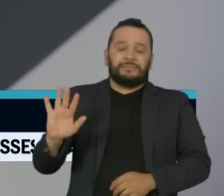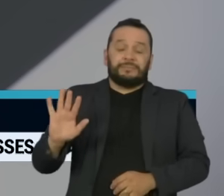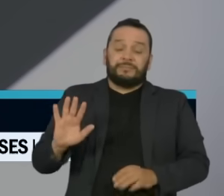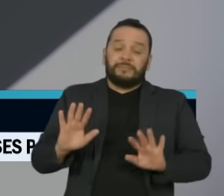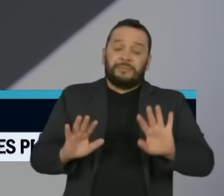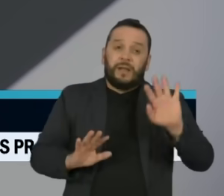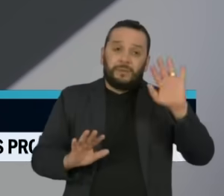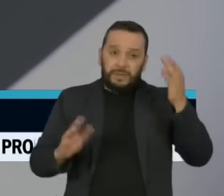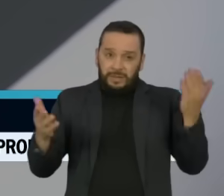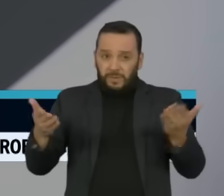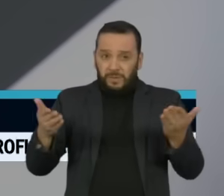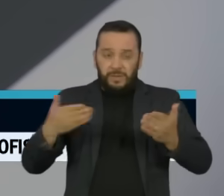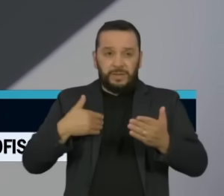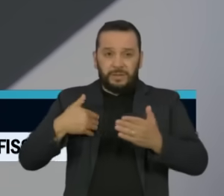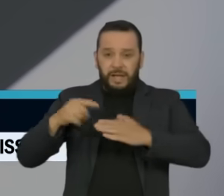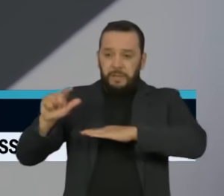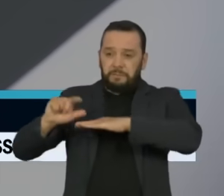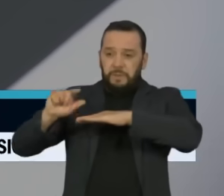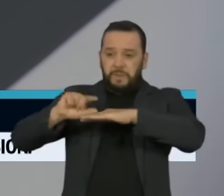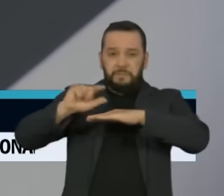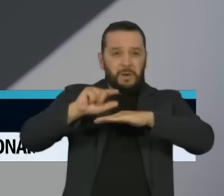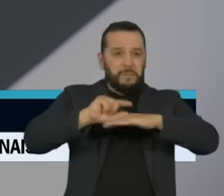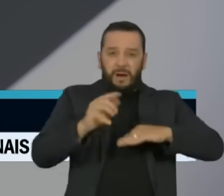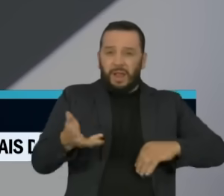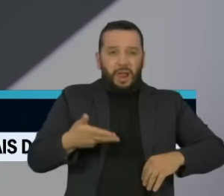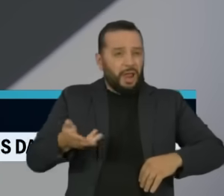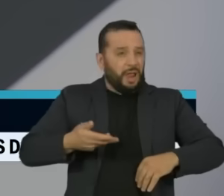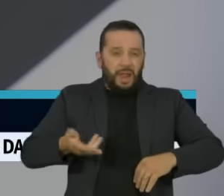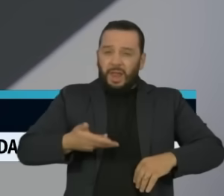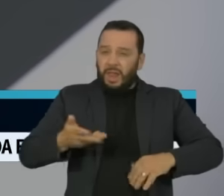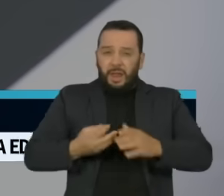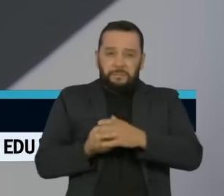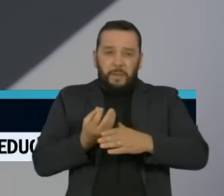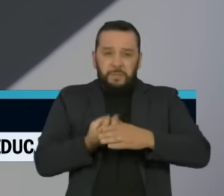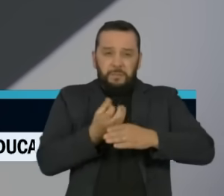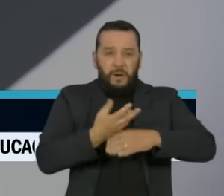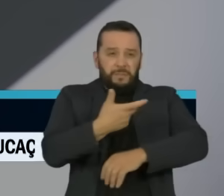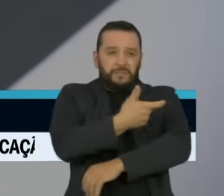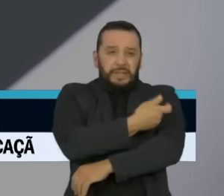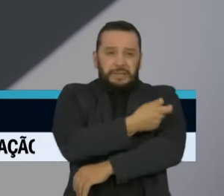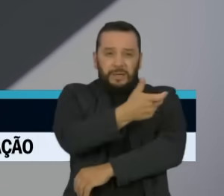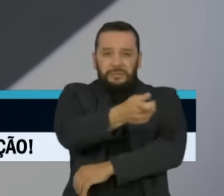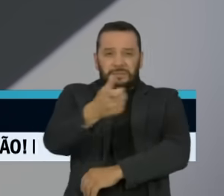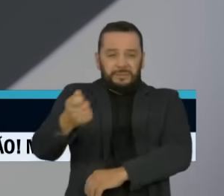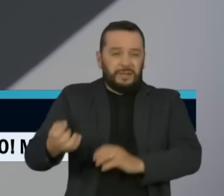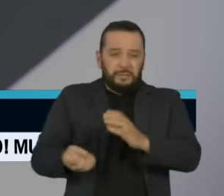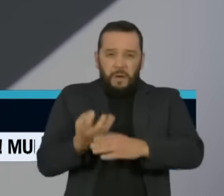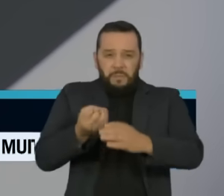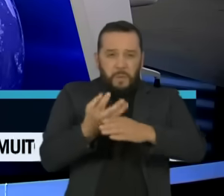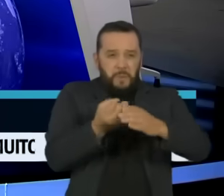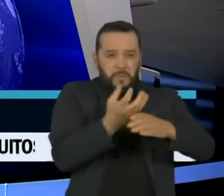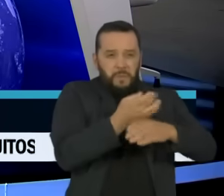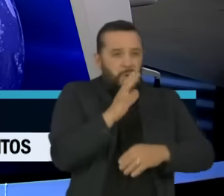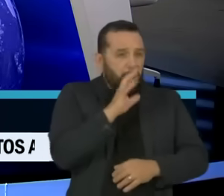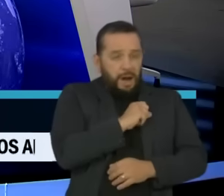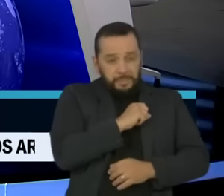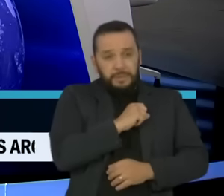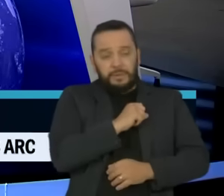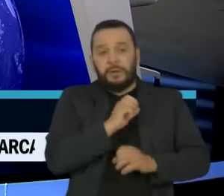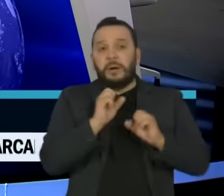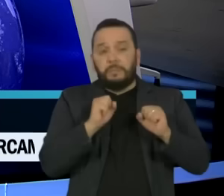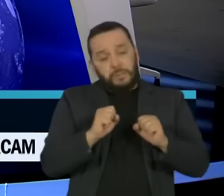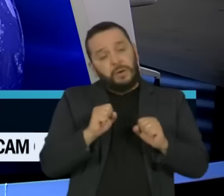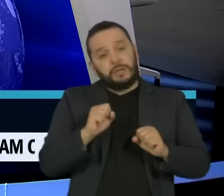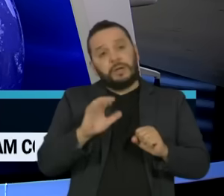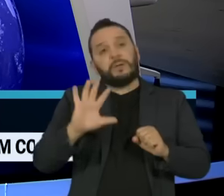é que as vacinas estão sendo produzidas no calor, na velocidade necessária para a gravidade dos tempos. Pode ser que daqui a 3 ou